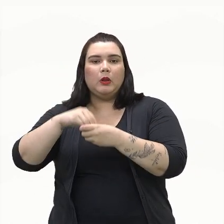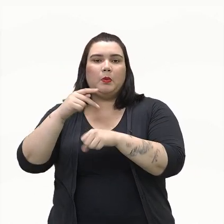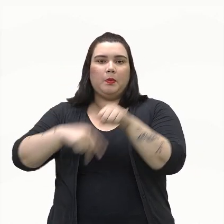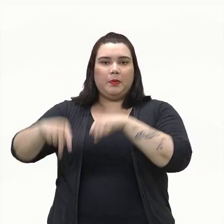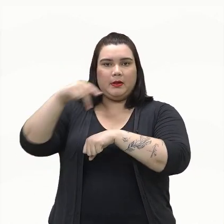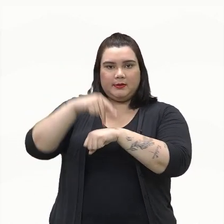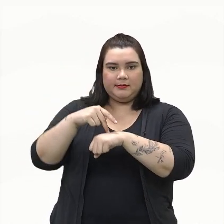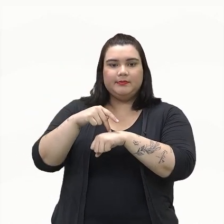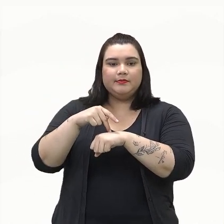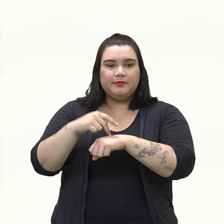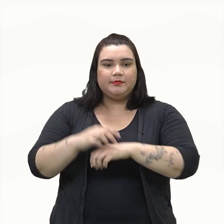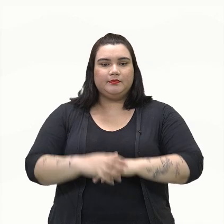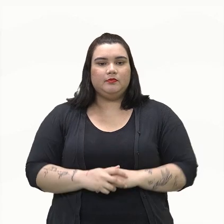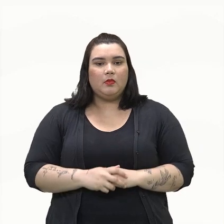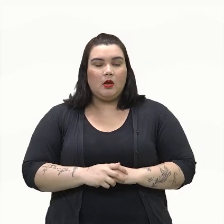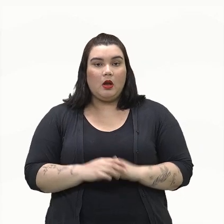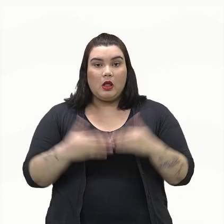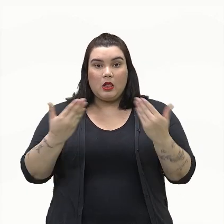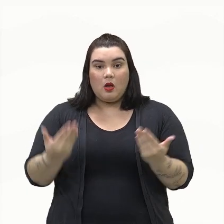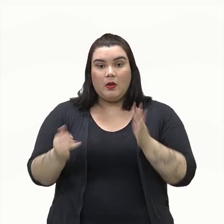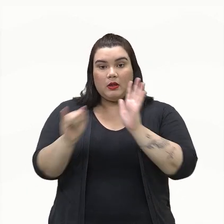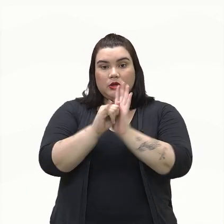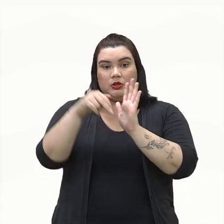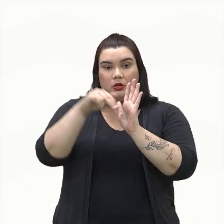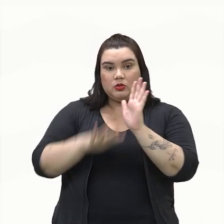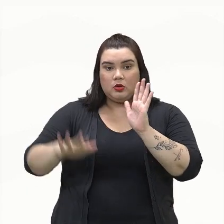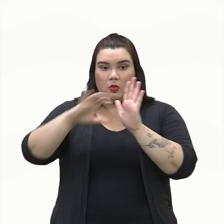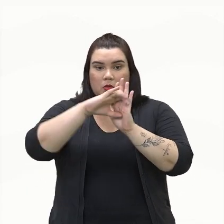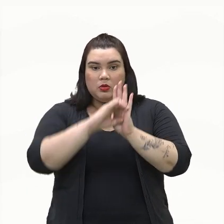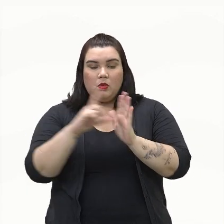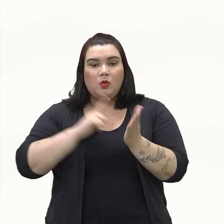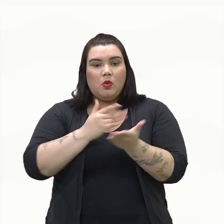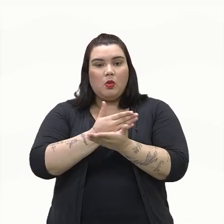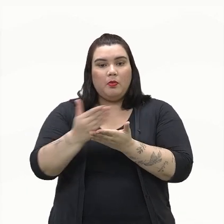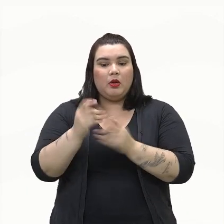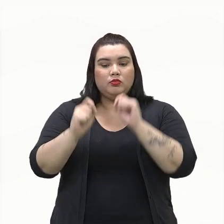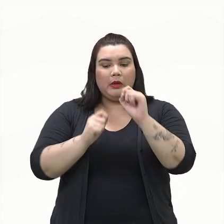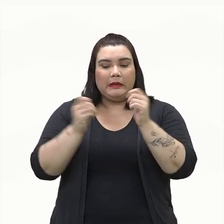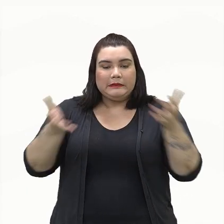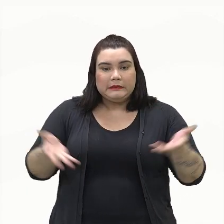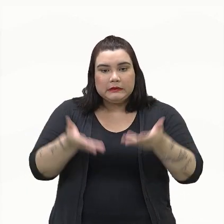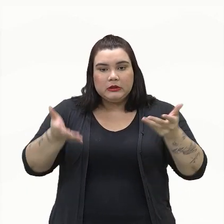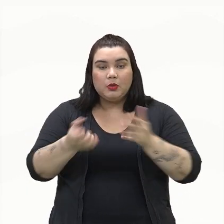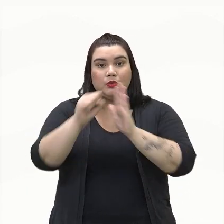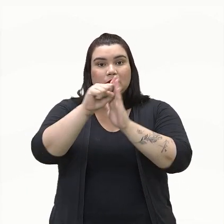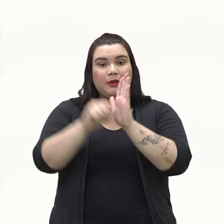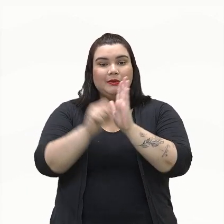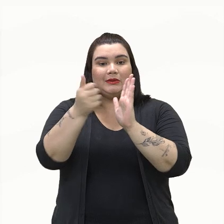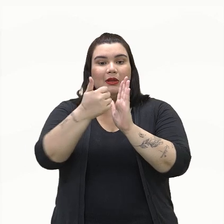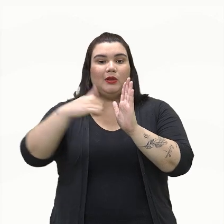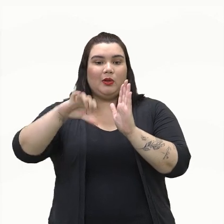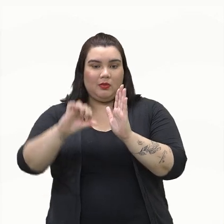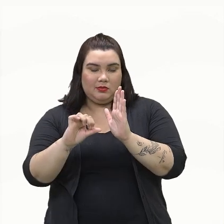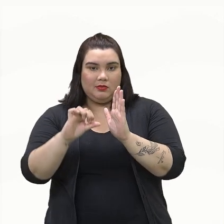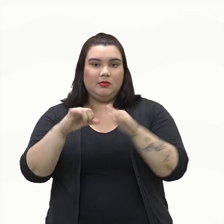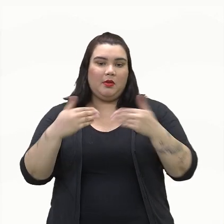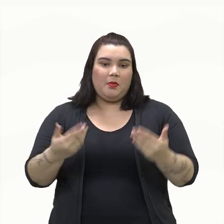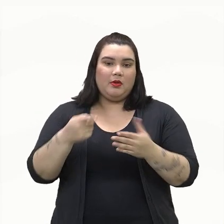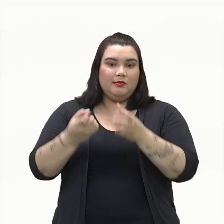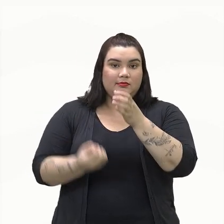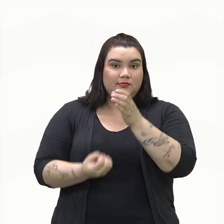país, certo? Esse conceito de identidade nacional ele só começou a ganhar força no século XIX. Essa ideia surgiu